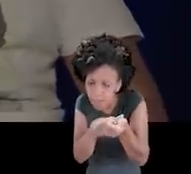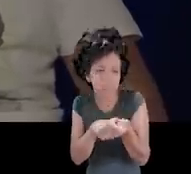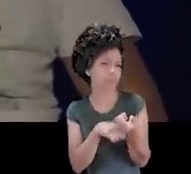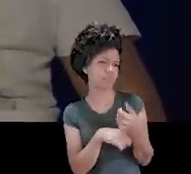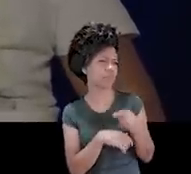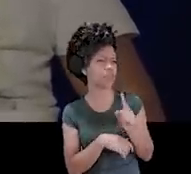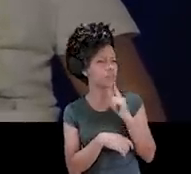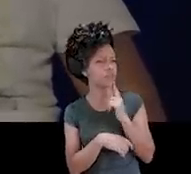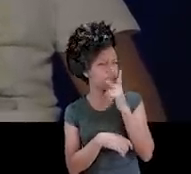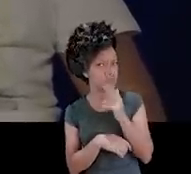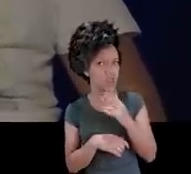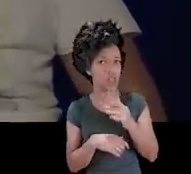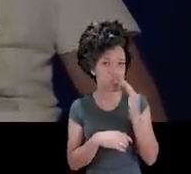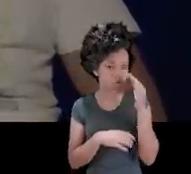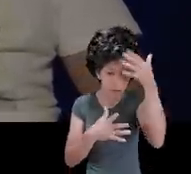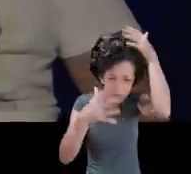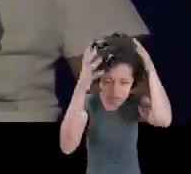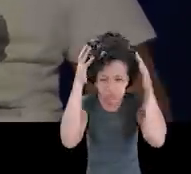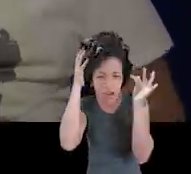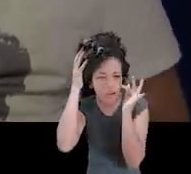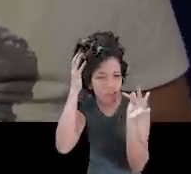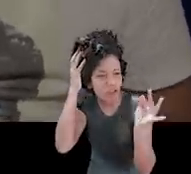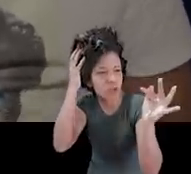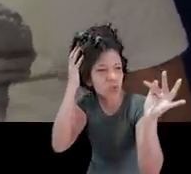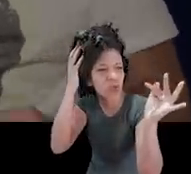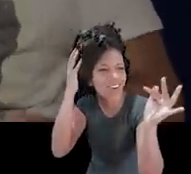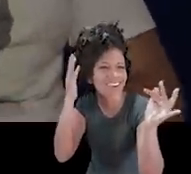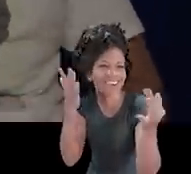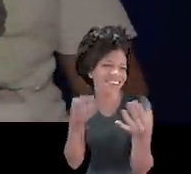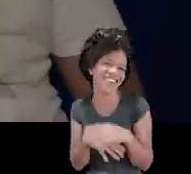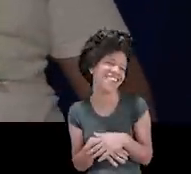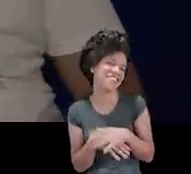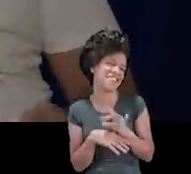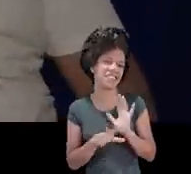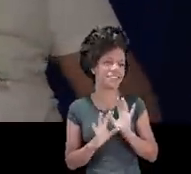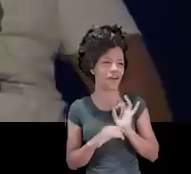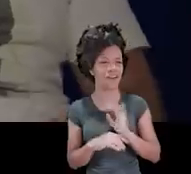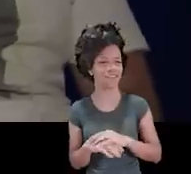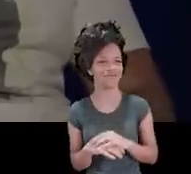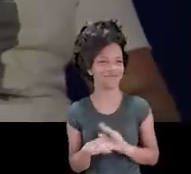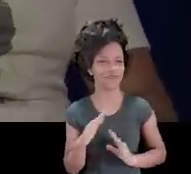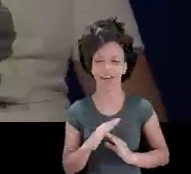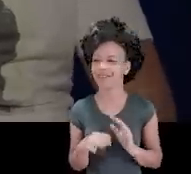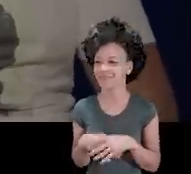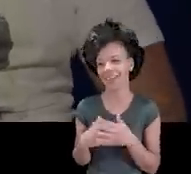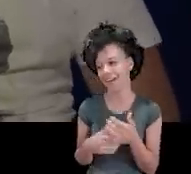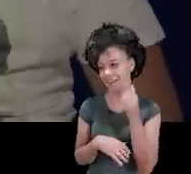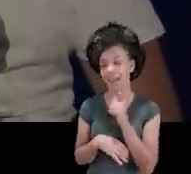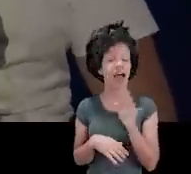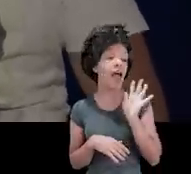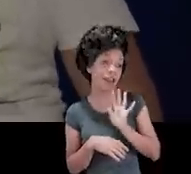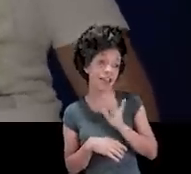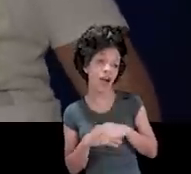o mais comumzinho assim, ai, deixa eu ver meu futuro e passar. Mas assim, todo é o máximo. Já passou, mas... Todo careca. É, isso é